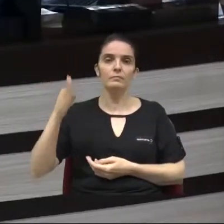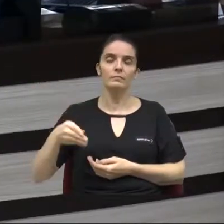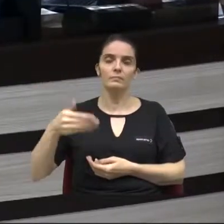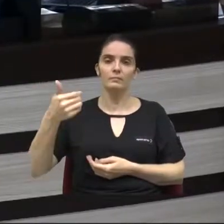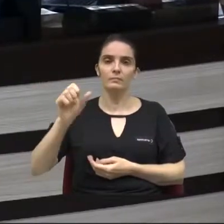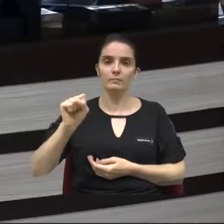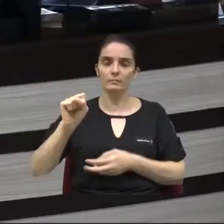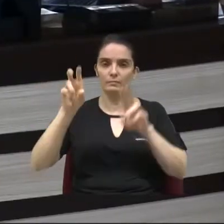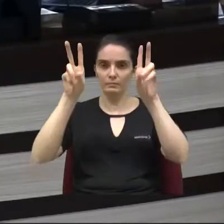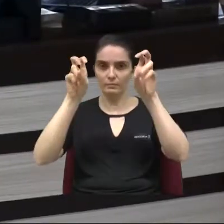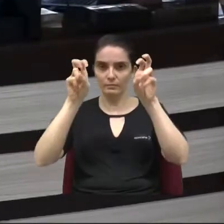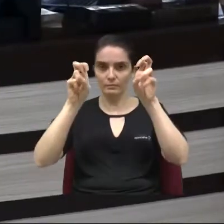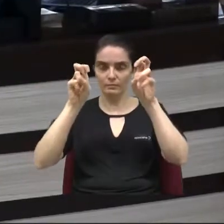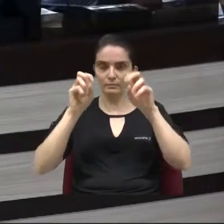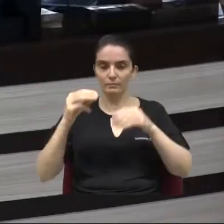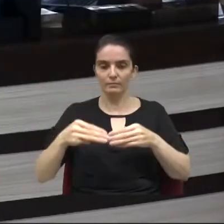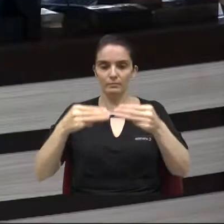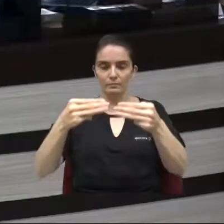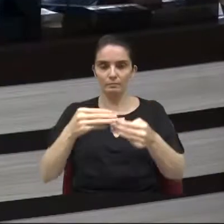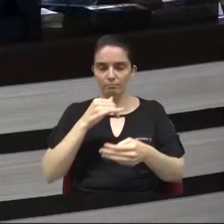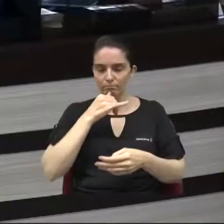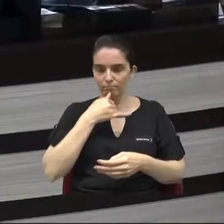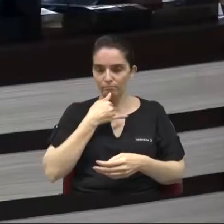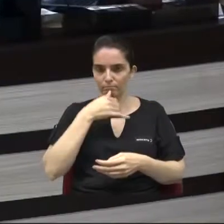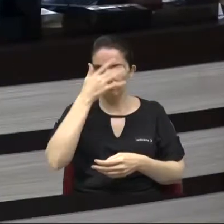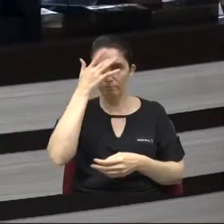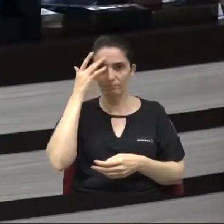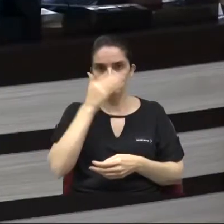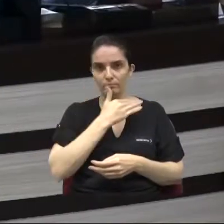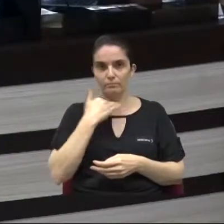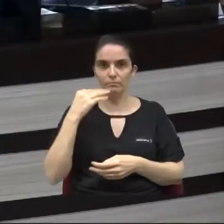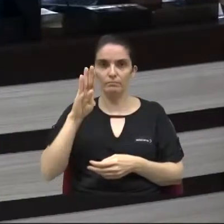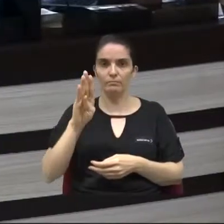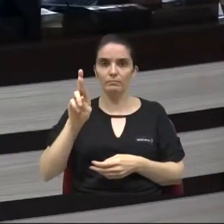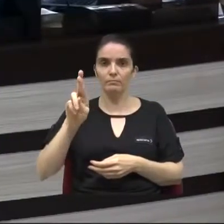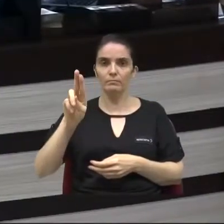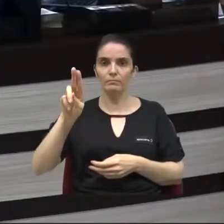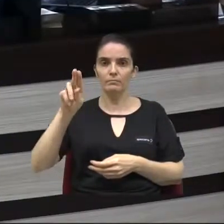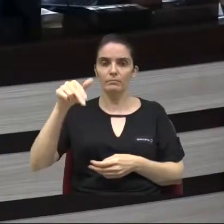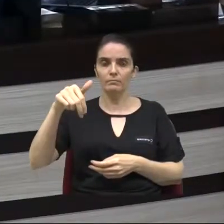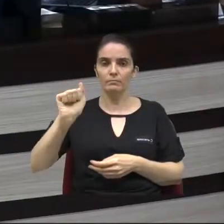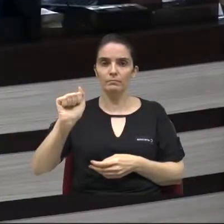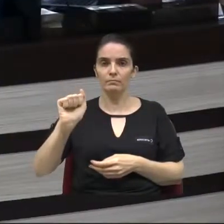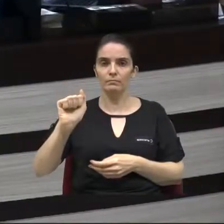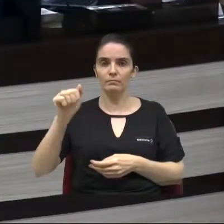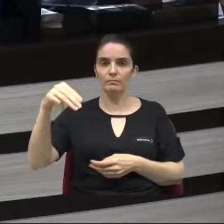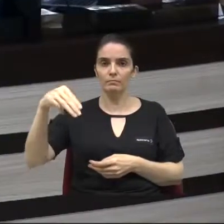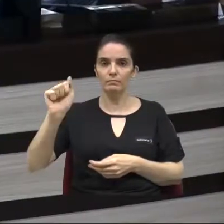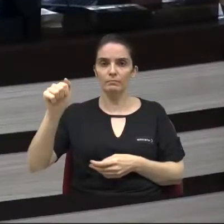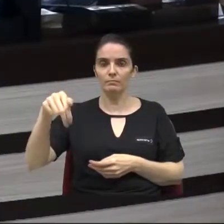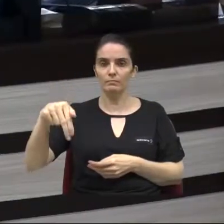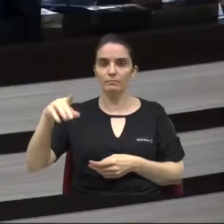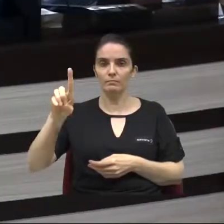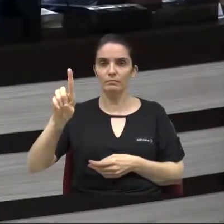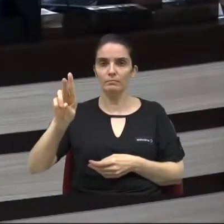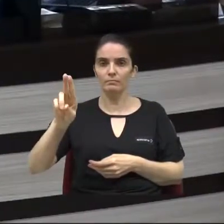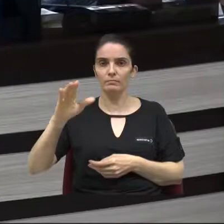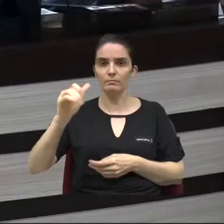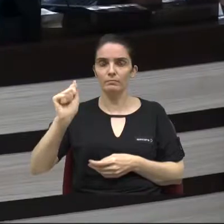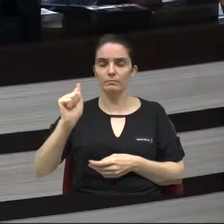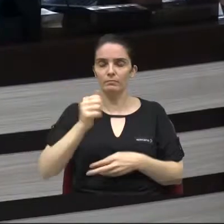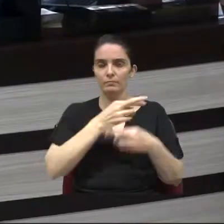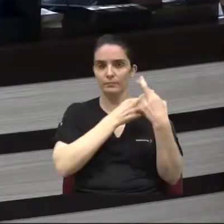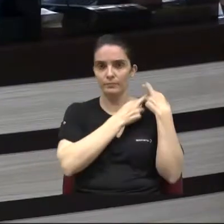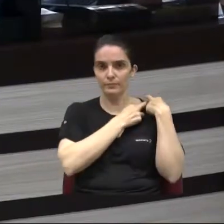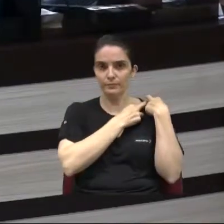222/2018. Assunto: moção de pesar pelo falecimento de Bruna Valéria Ferraz Manduca, do vereador